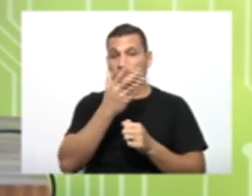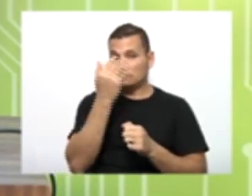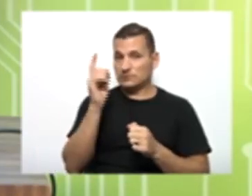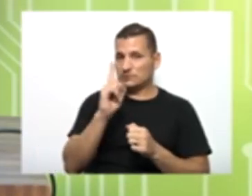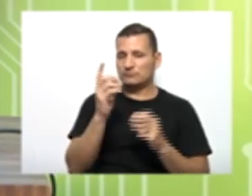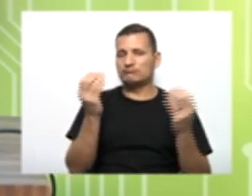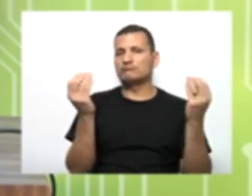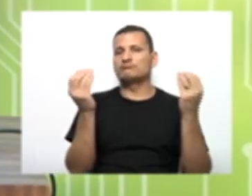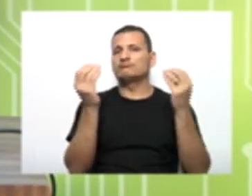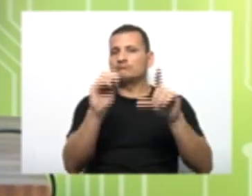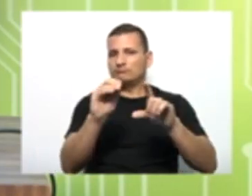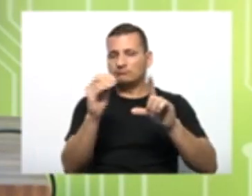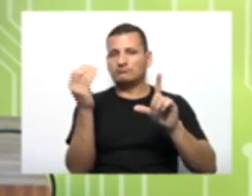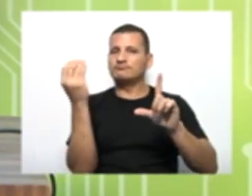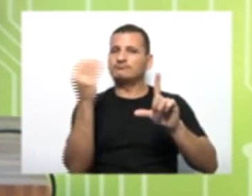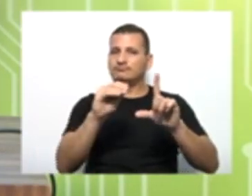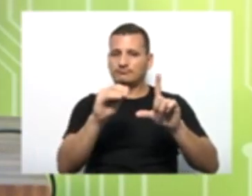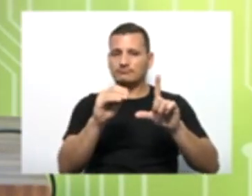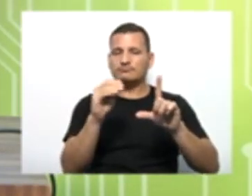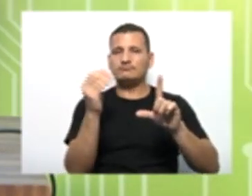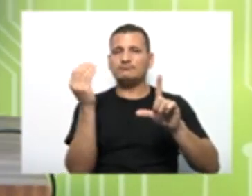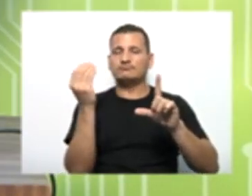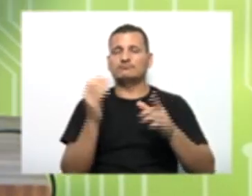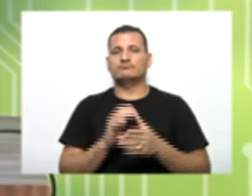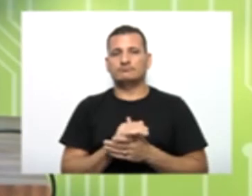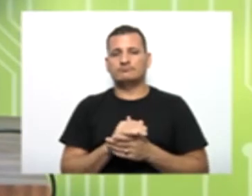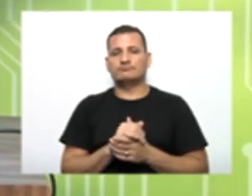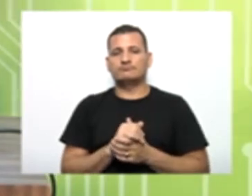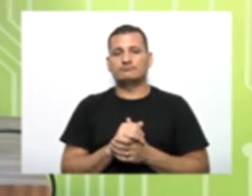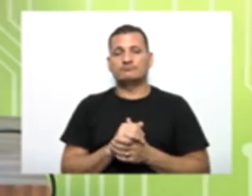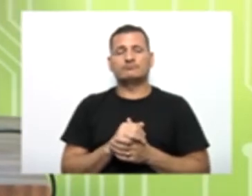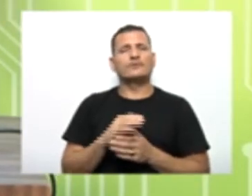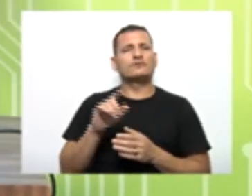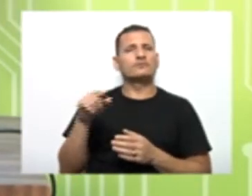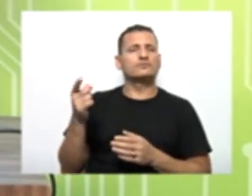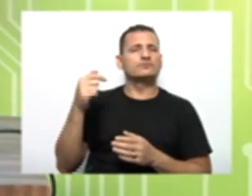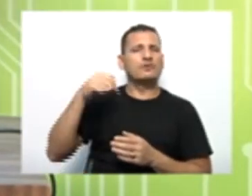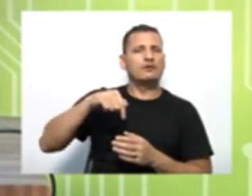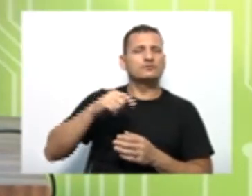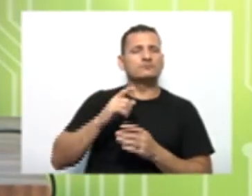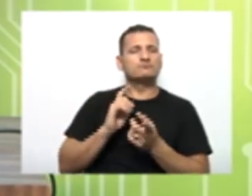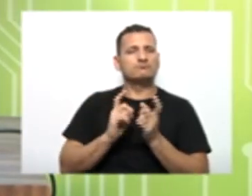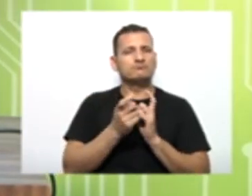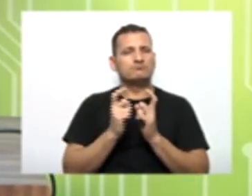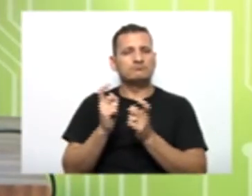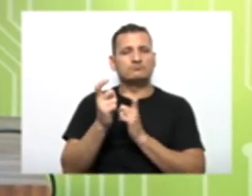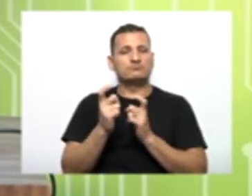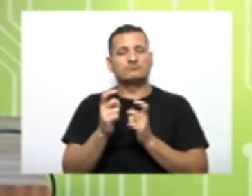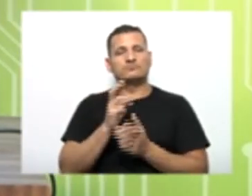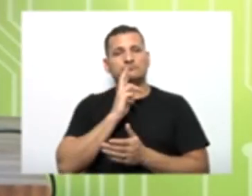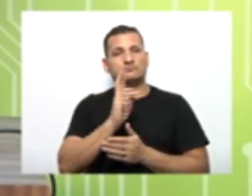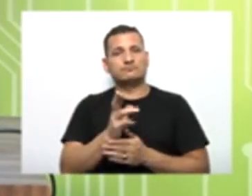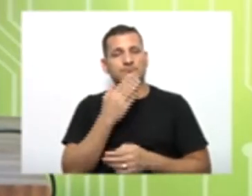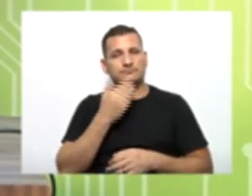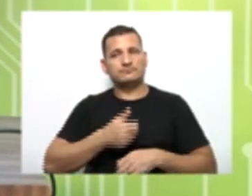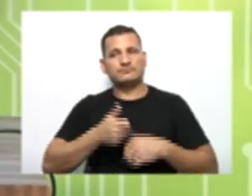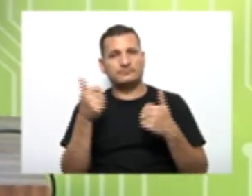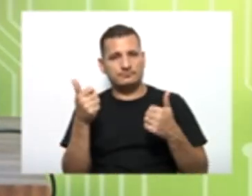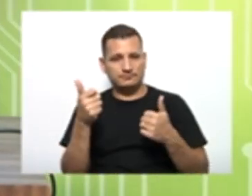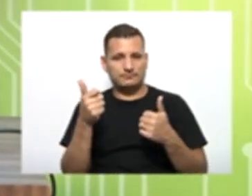Nós temos aí já 2 anos discutindo com o Executivo, que também tem sentido muita dificuldade na aplicação da